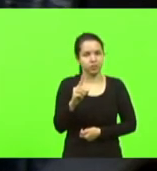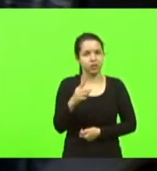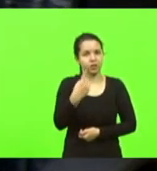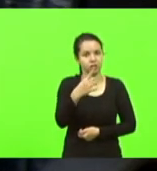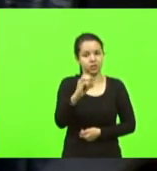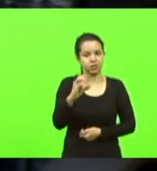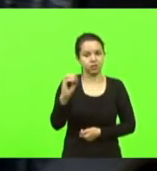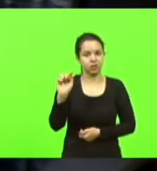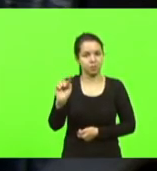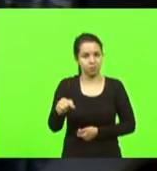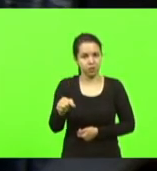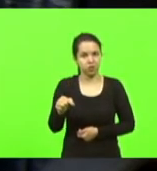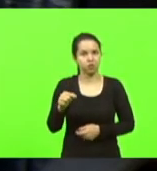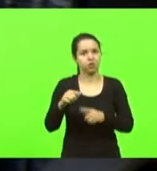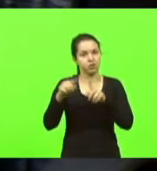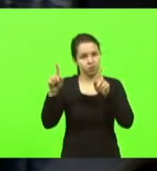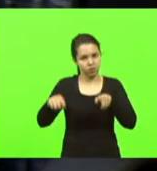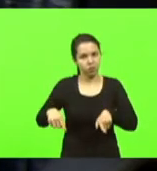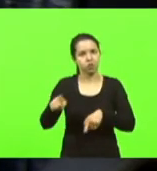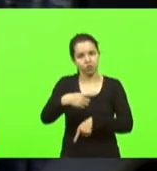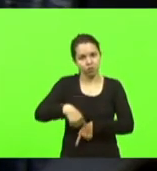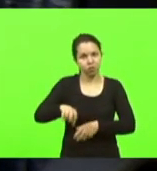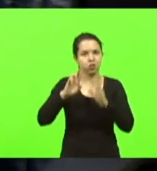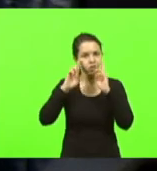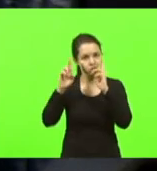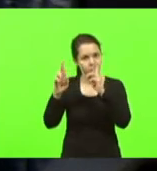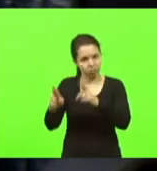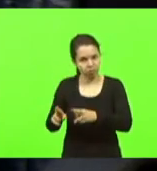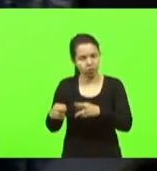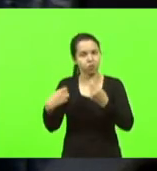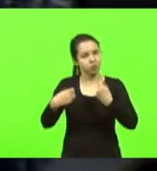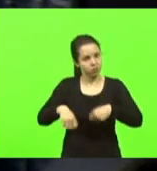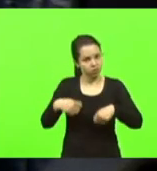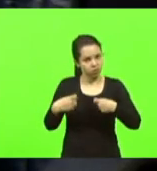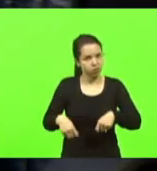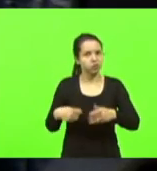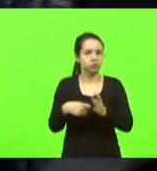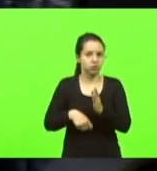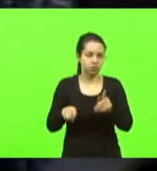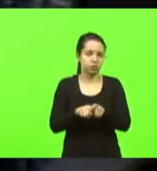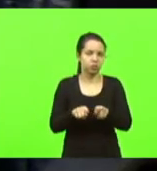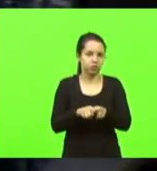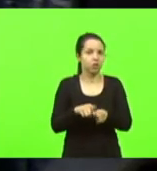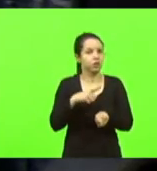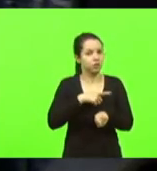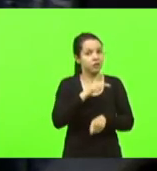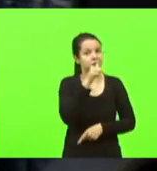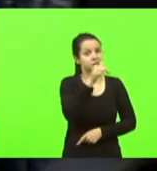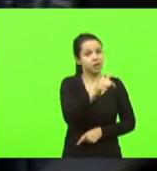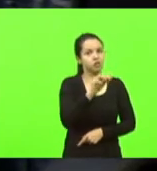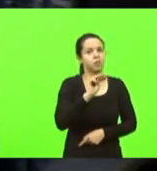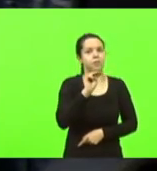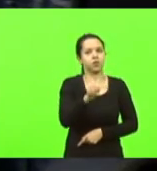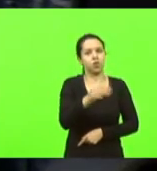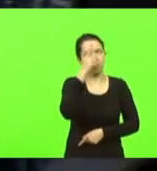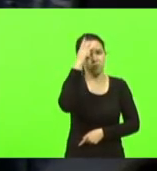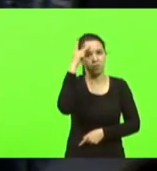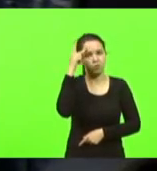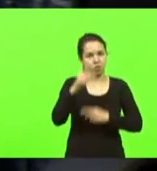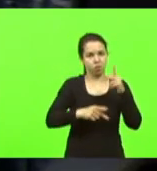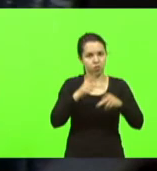mil servidores que merecem o nosso respeito a nossa consideração a nossa luta nós temos sete milhões de catarinenses